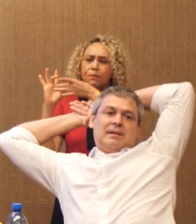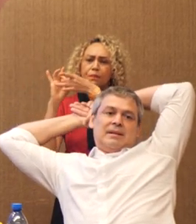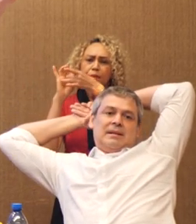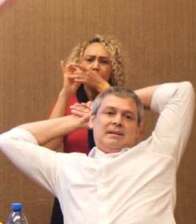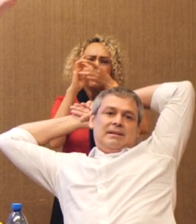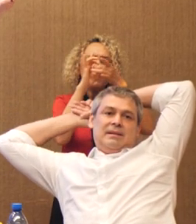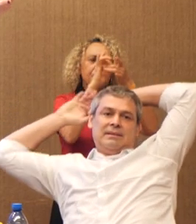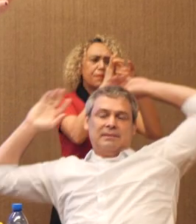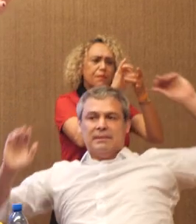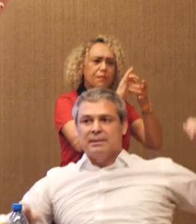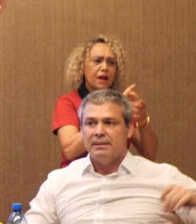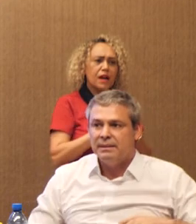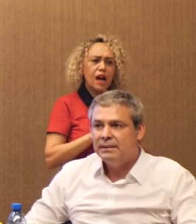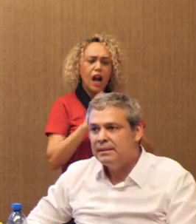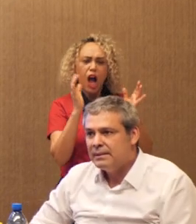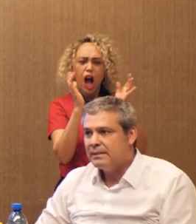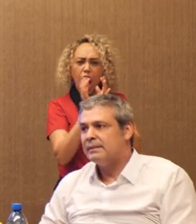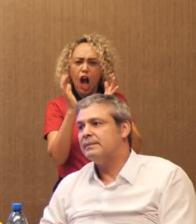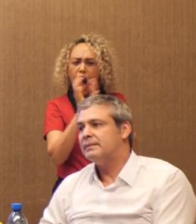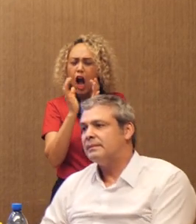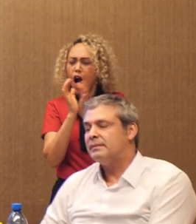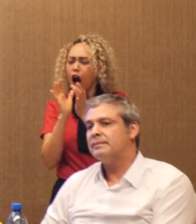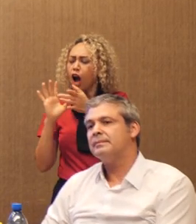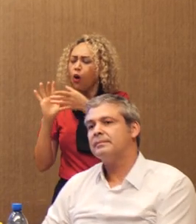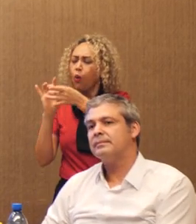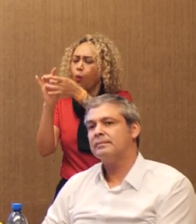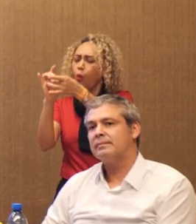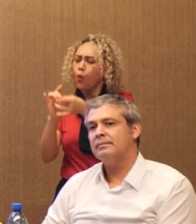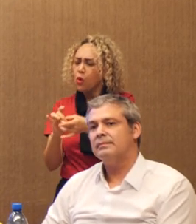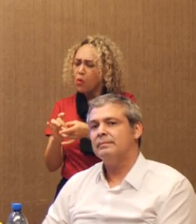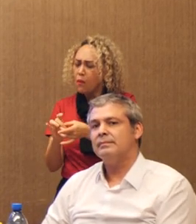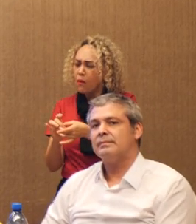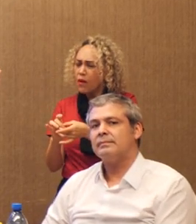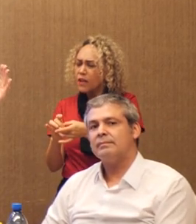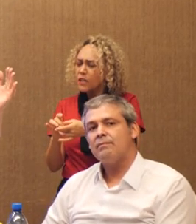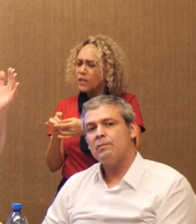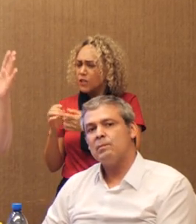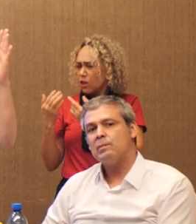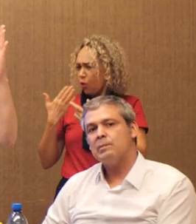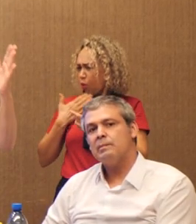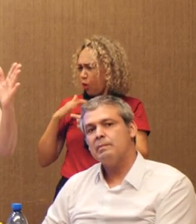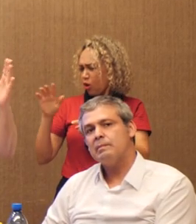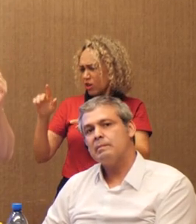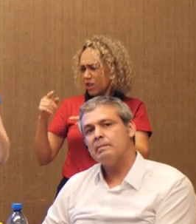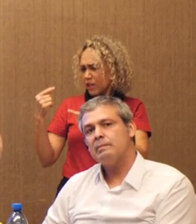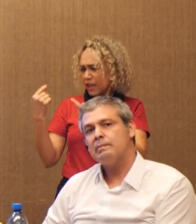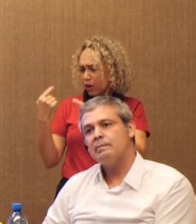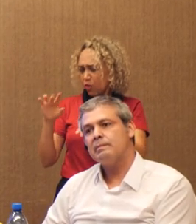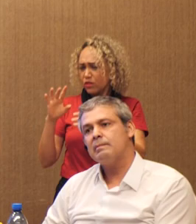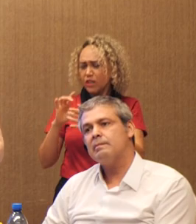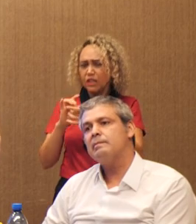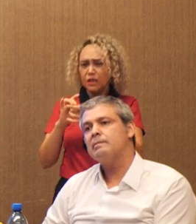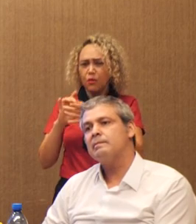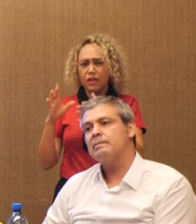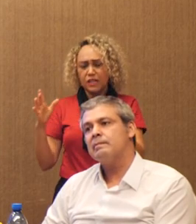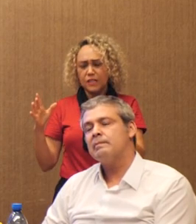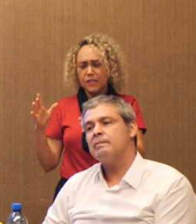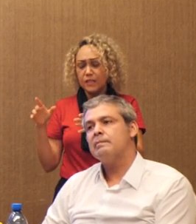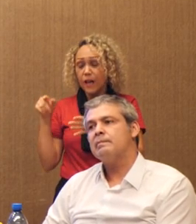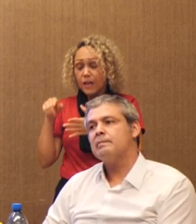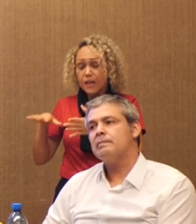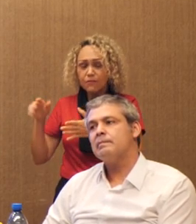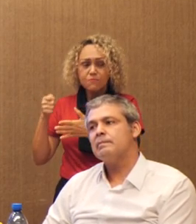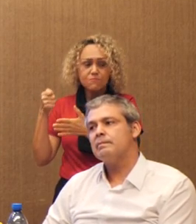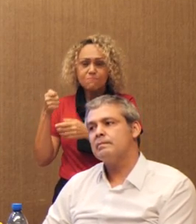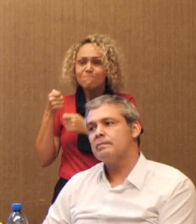tentativa de golpe no Brasil. É preciso enfrentar essa realidade de uma forma específica. Mas pode